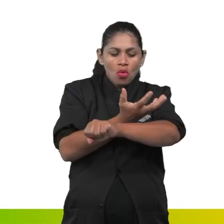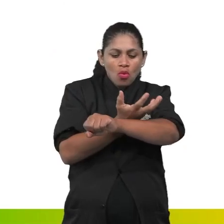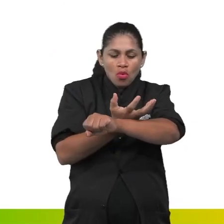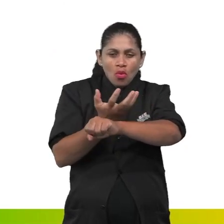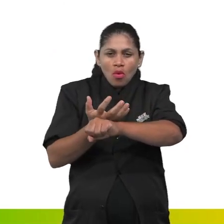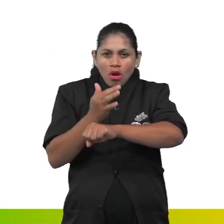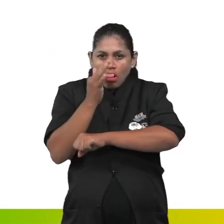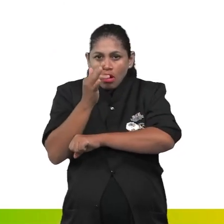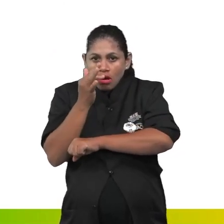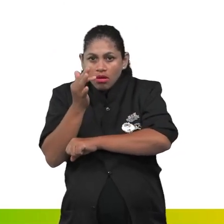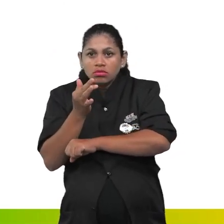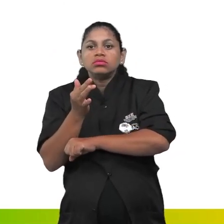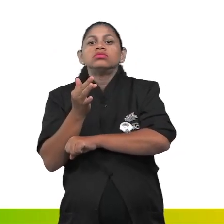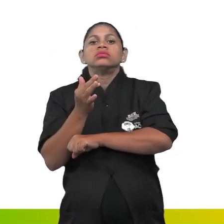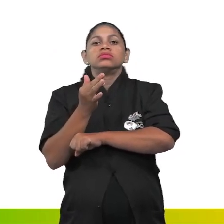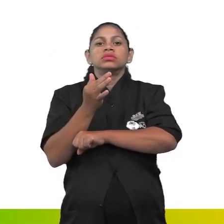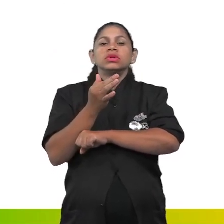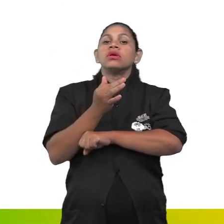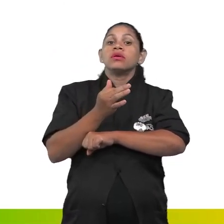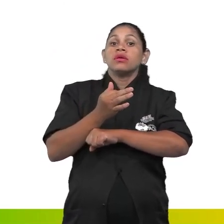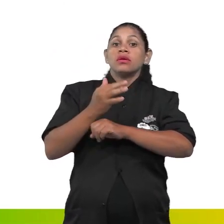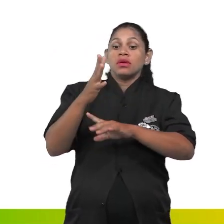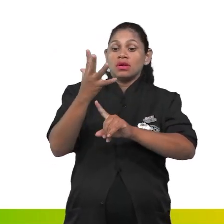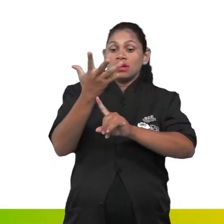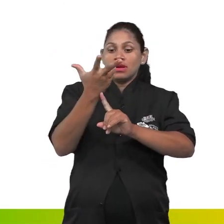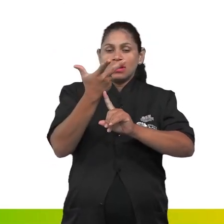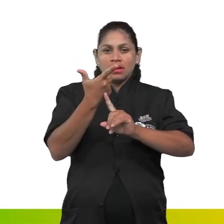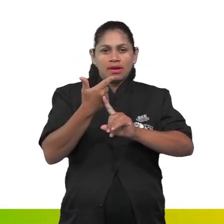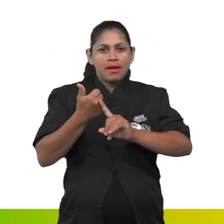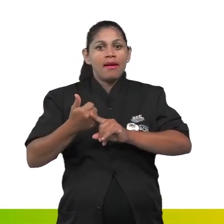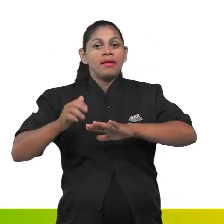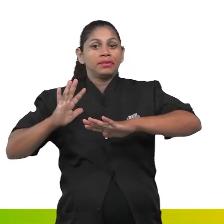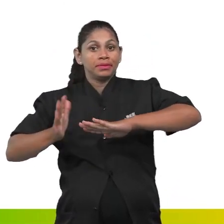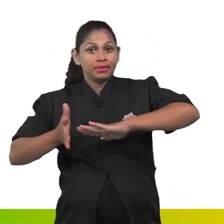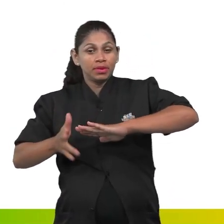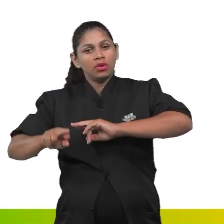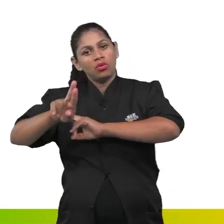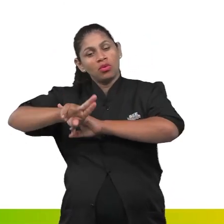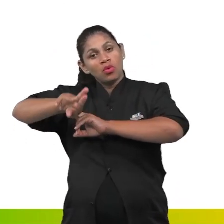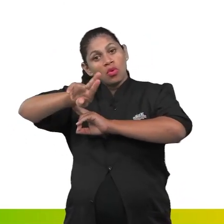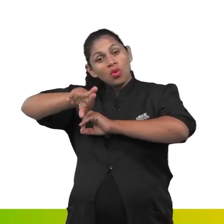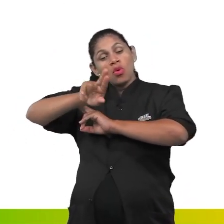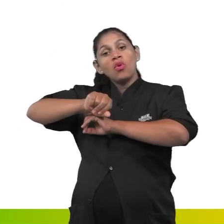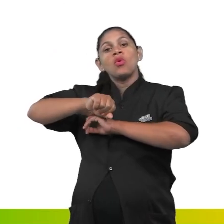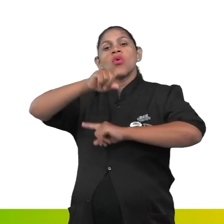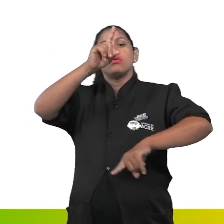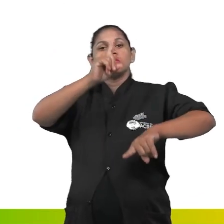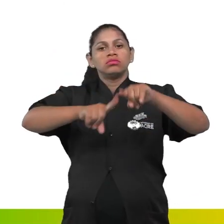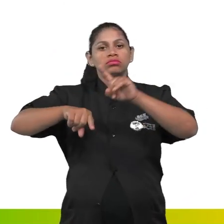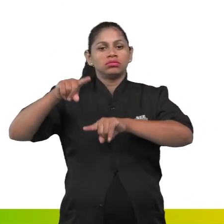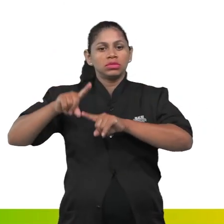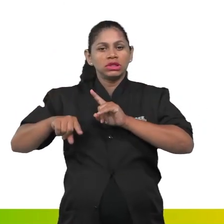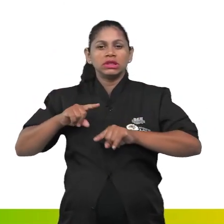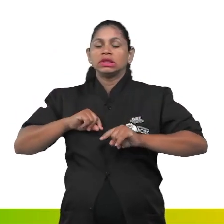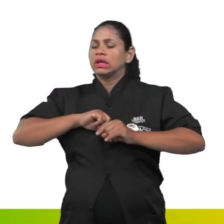arte contemporânea, a gente vê o uso de materiais recicláveis pelos